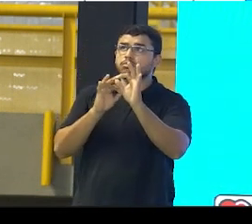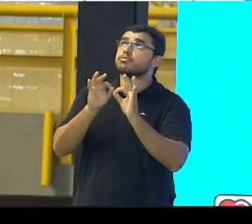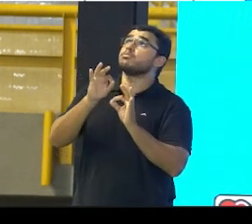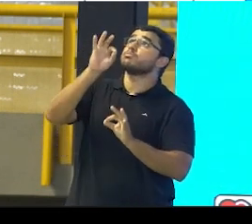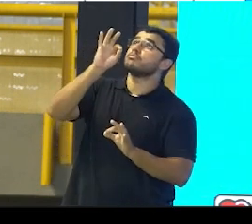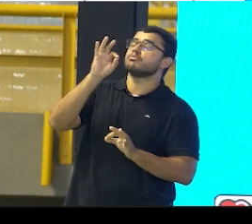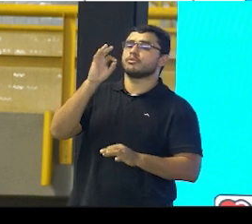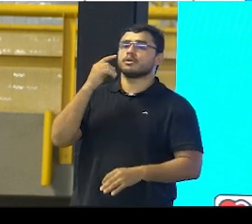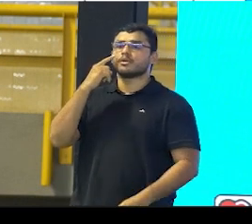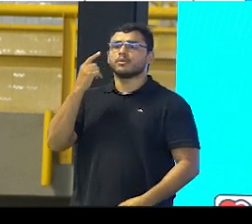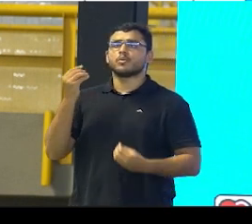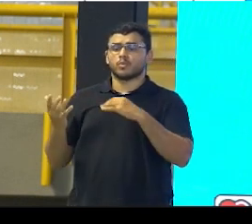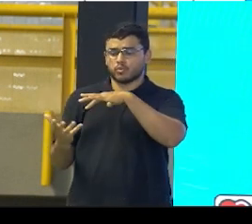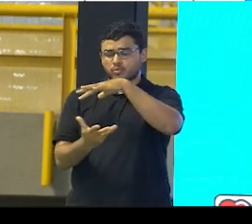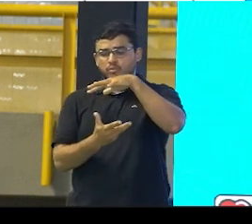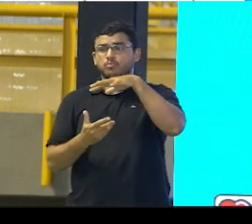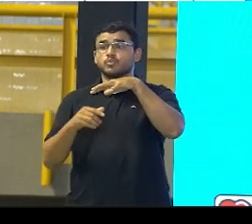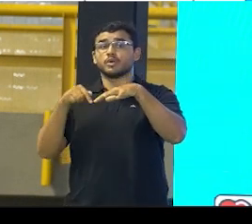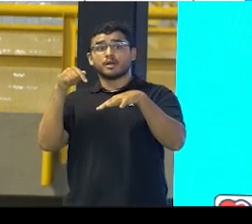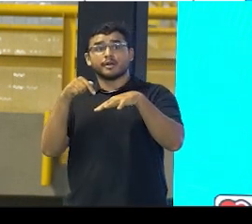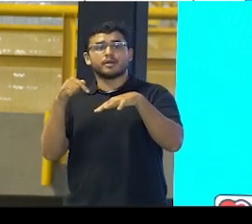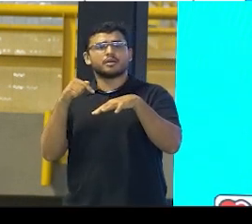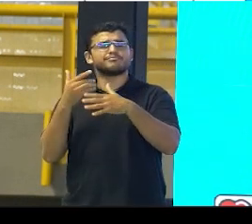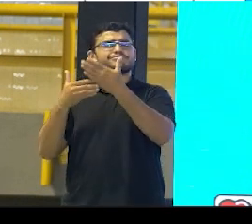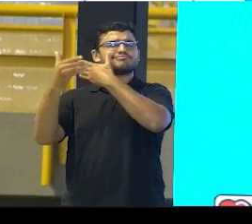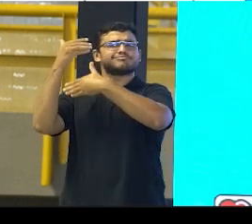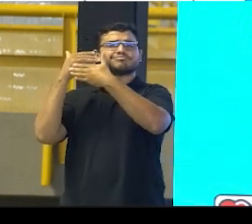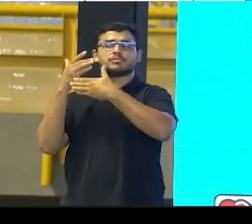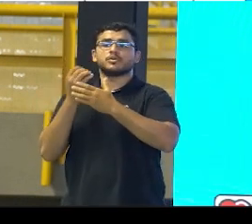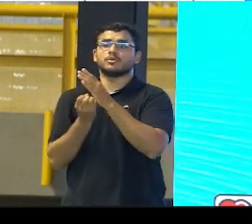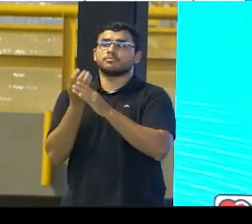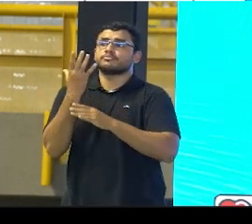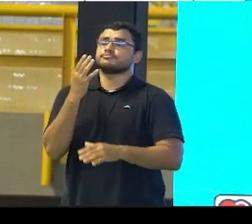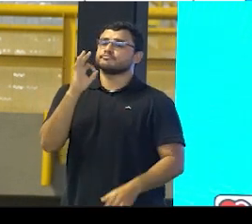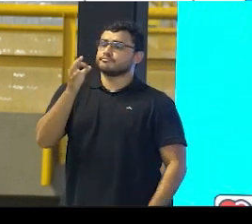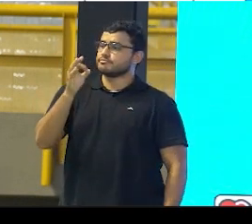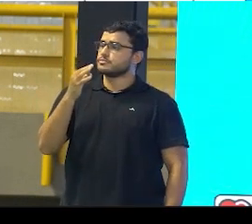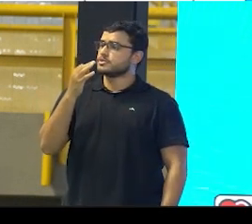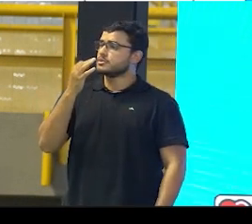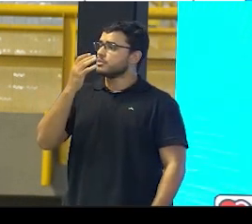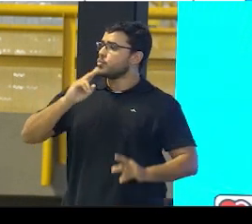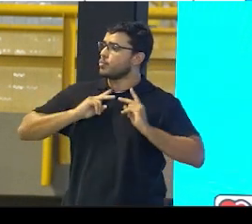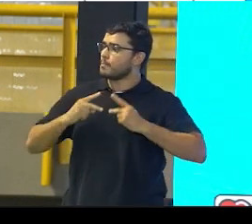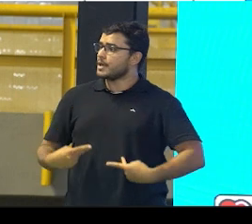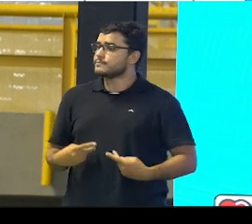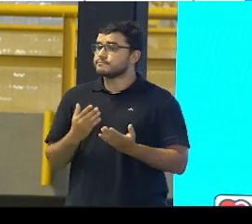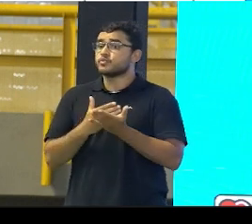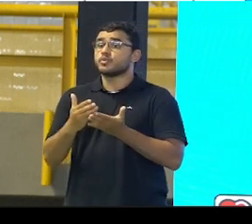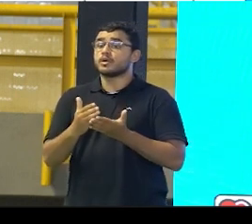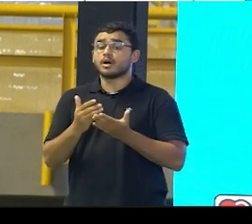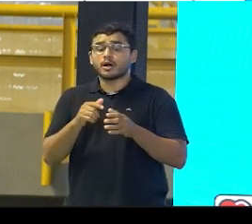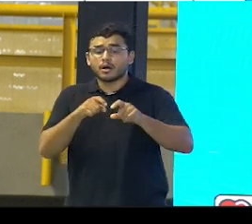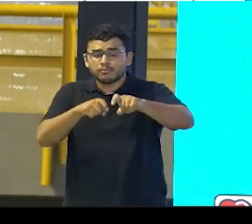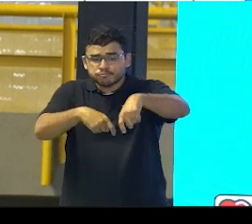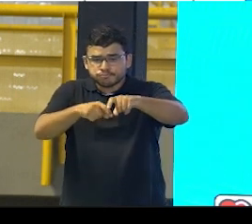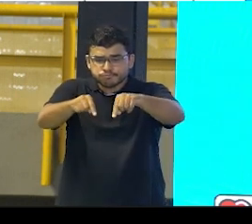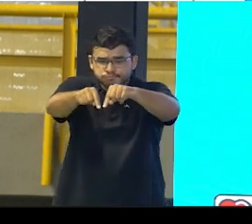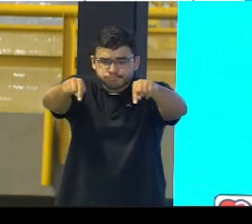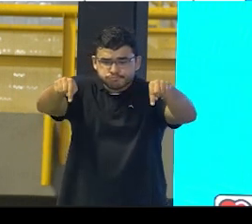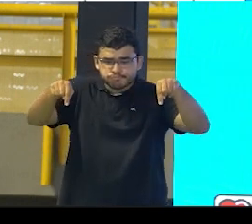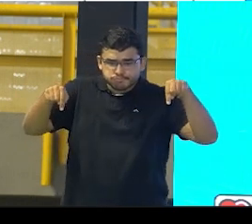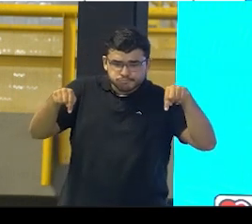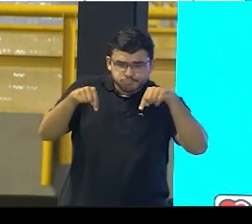de geometria na agricultura, quando eles organizavam os espaços de plantação,